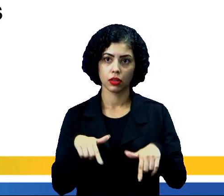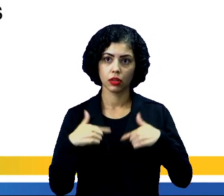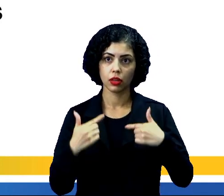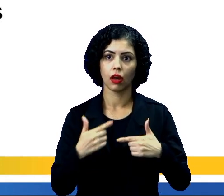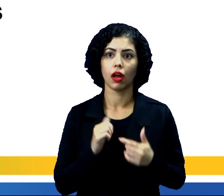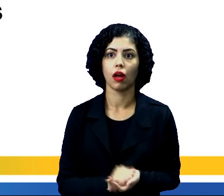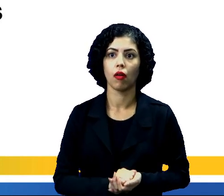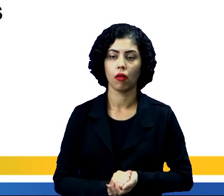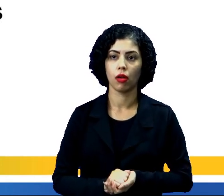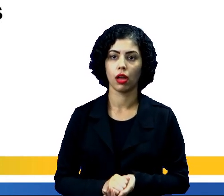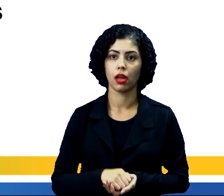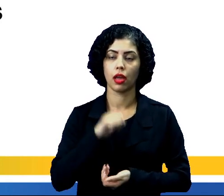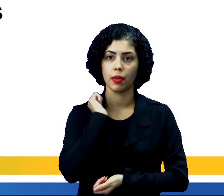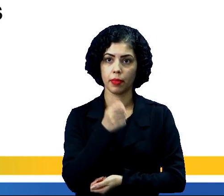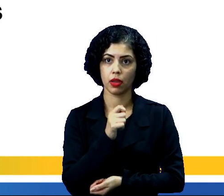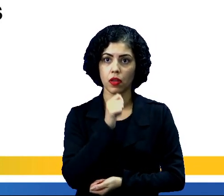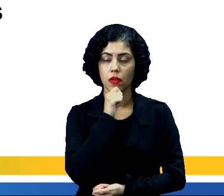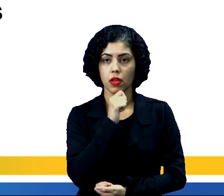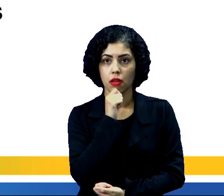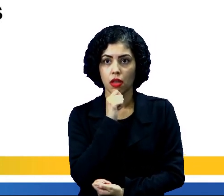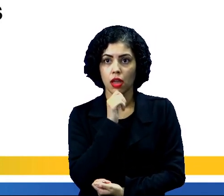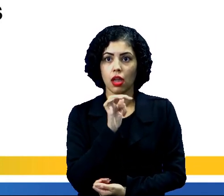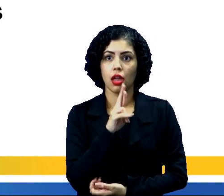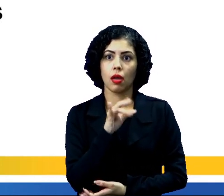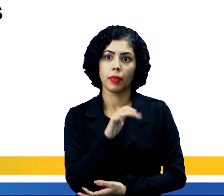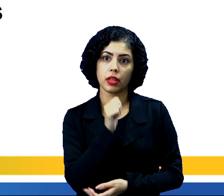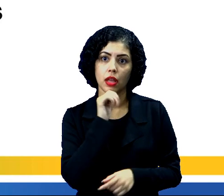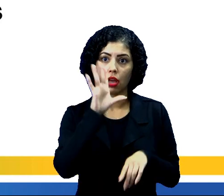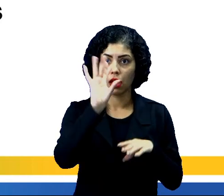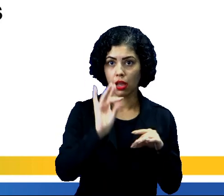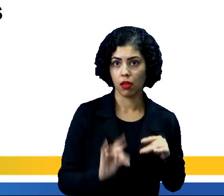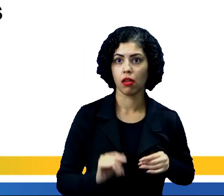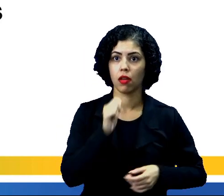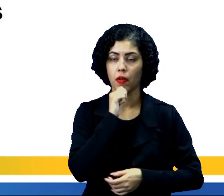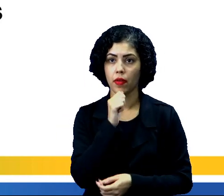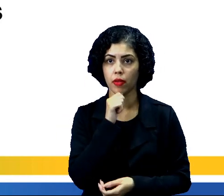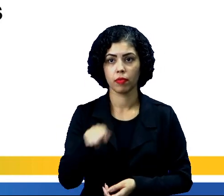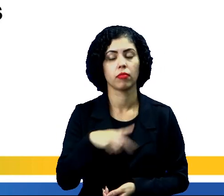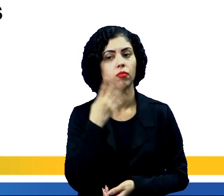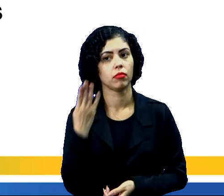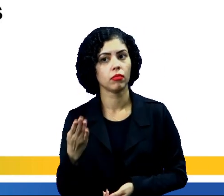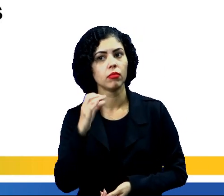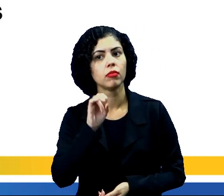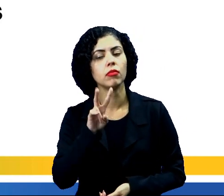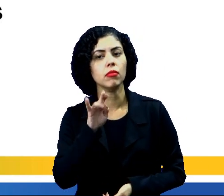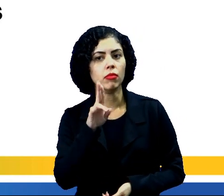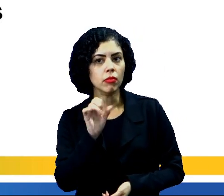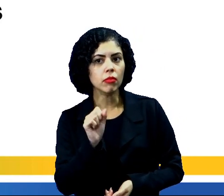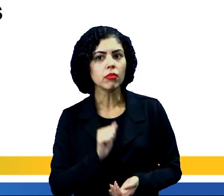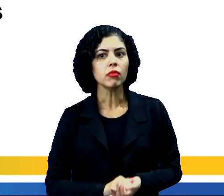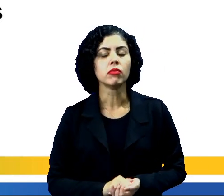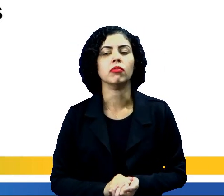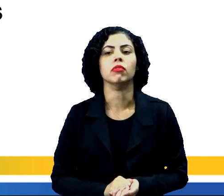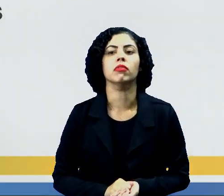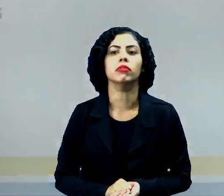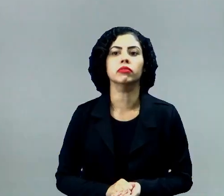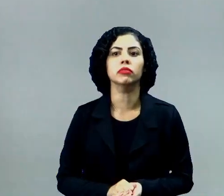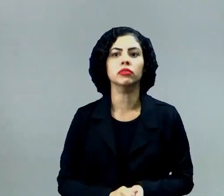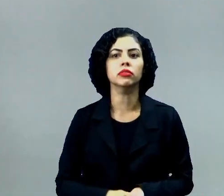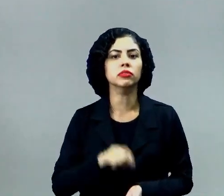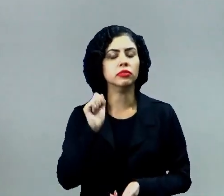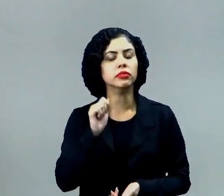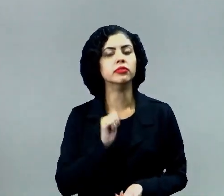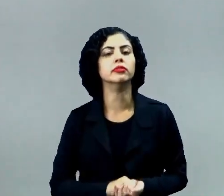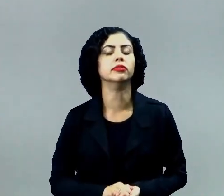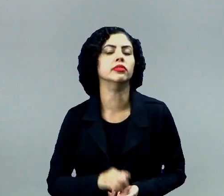defendem. As que atacam arremessam e as que defendem rebatem. Cada entrada permite diferentes quantidades de overs, que são